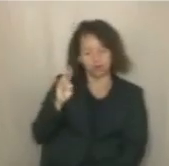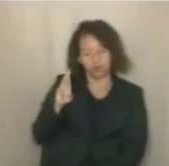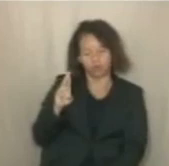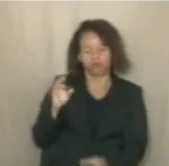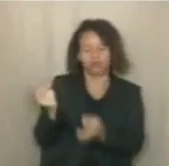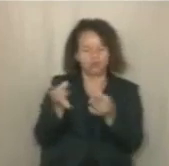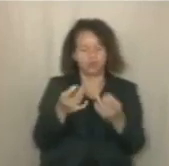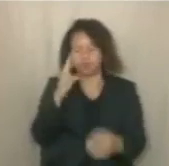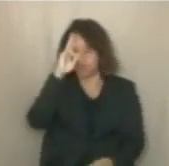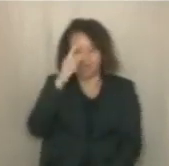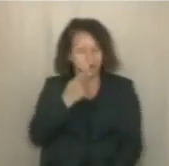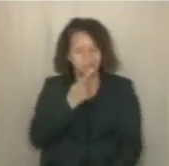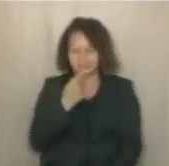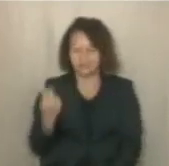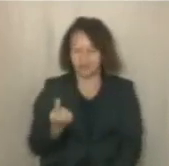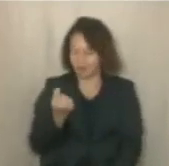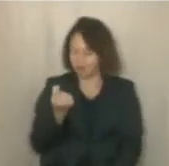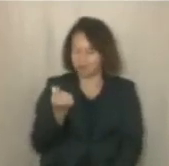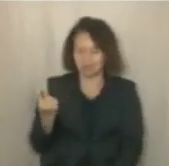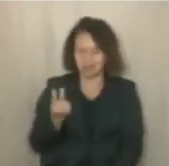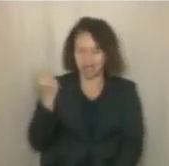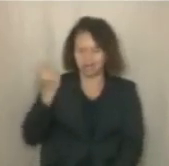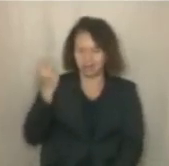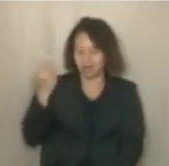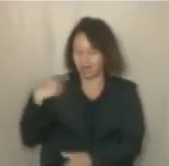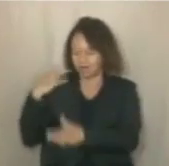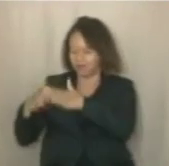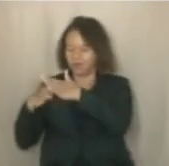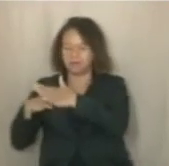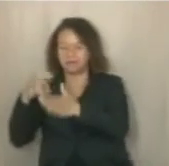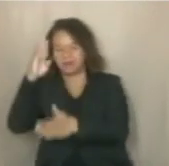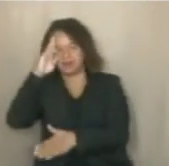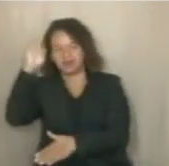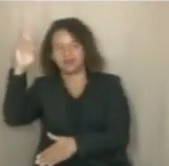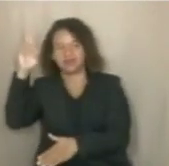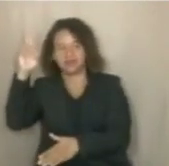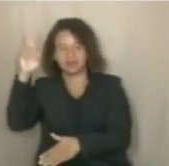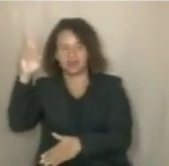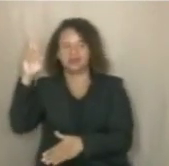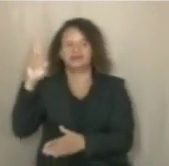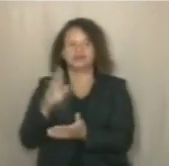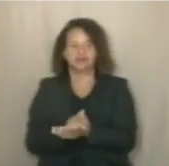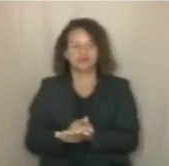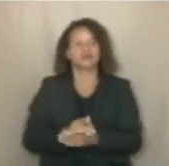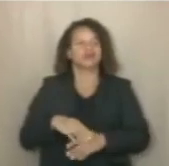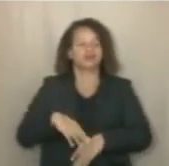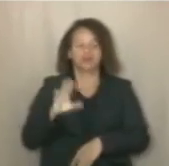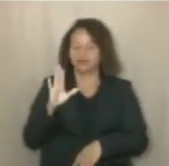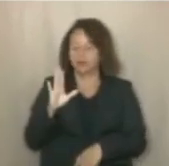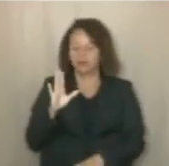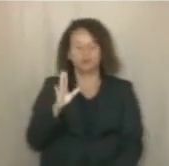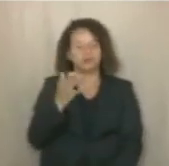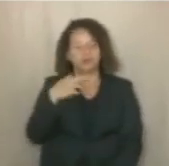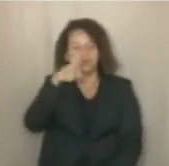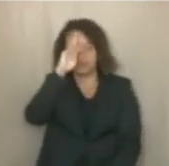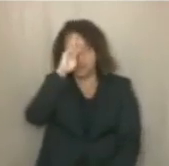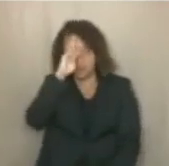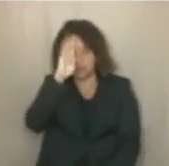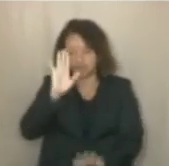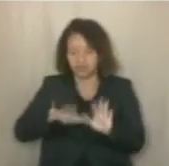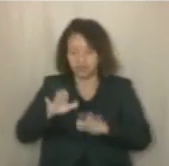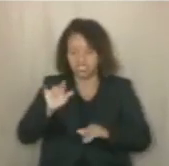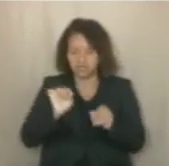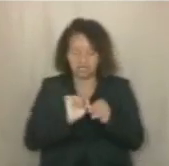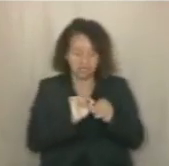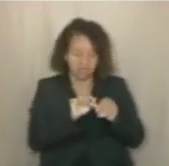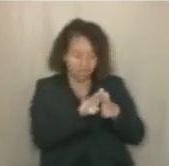são reconhecidos, valorizados por seus empregadores. Muitos, no momento do almoço, têm que fazer as suas refeições